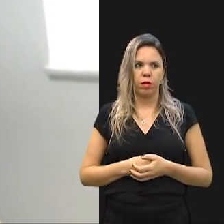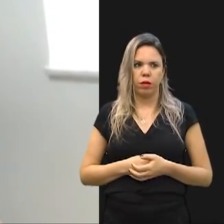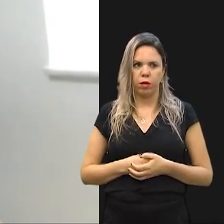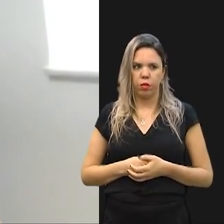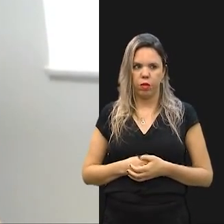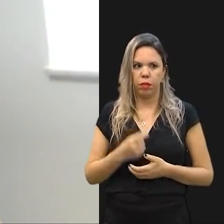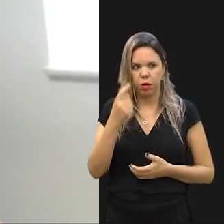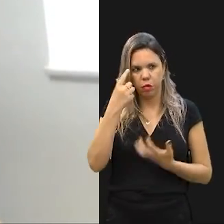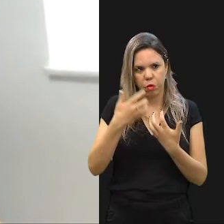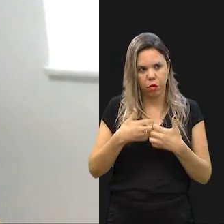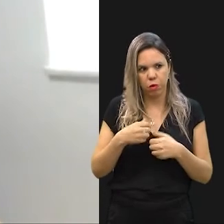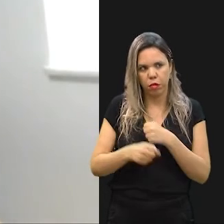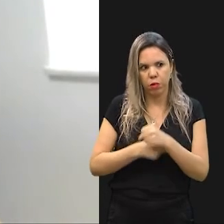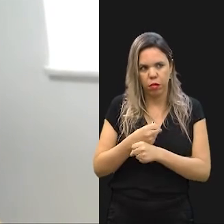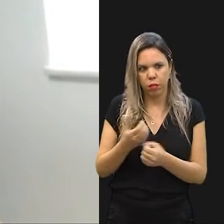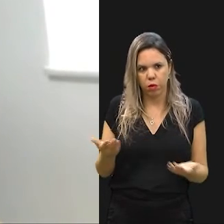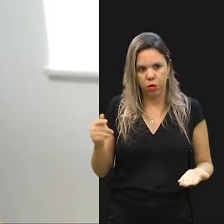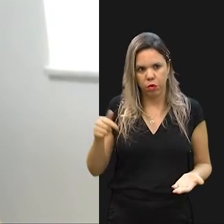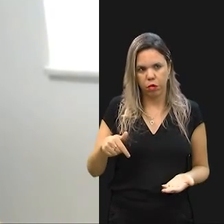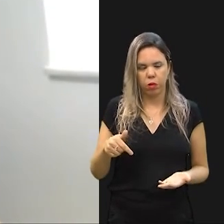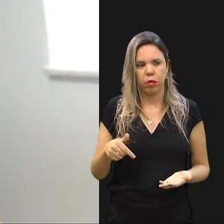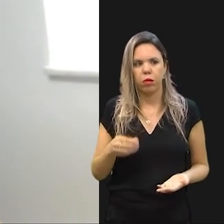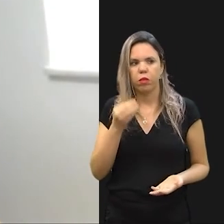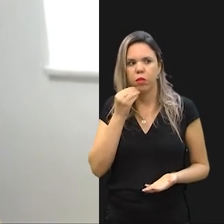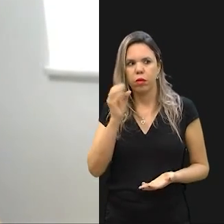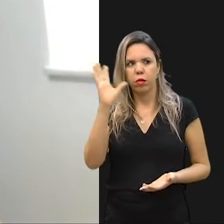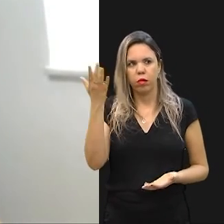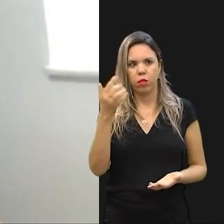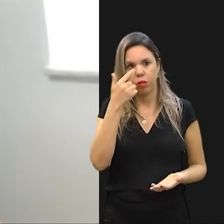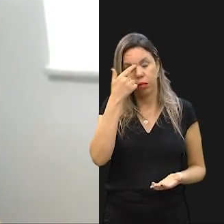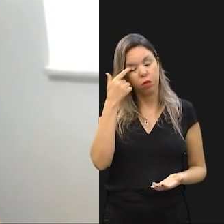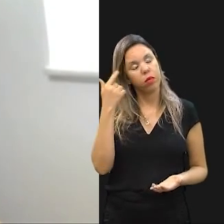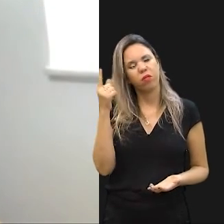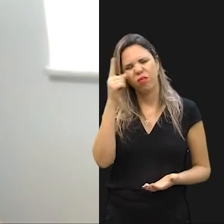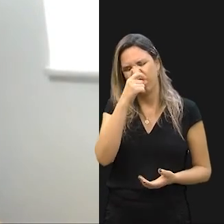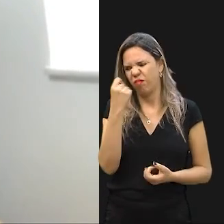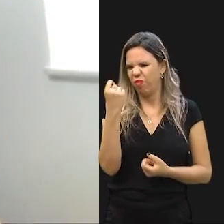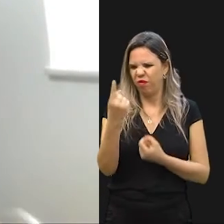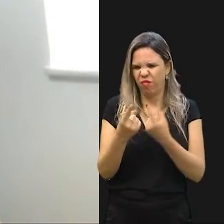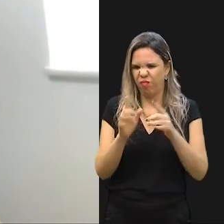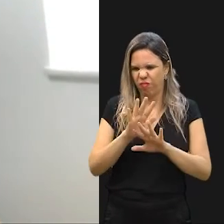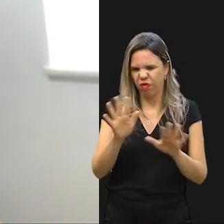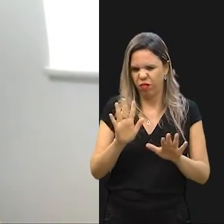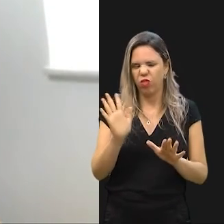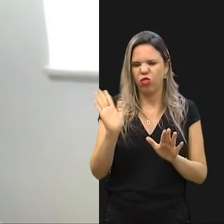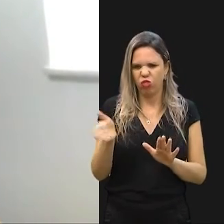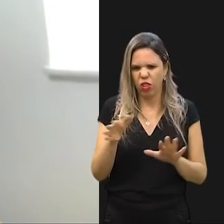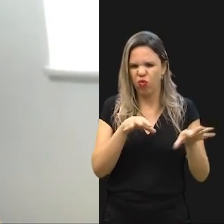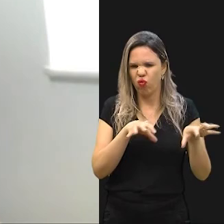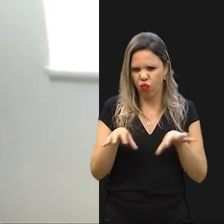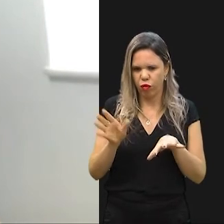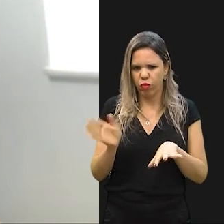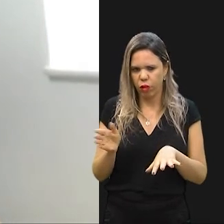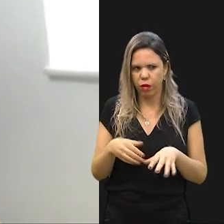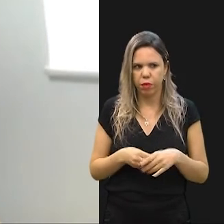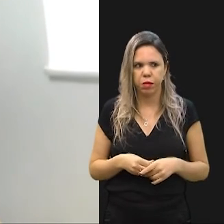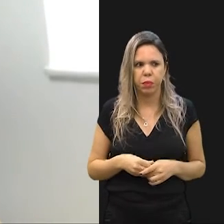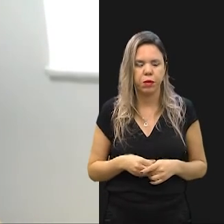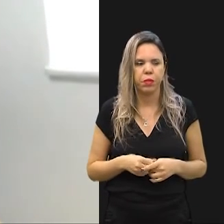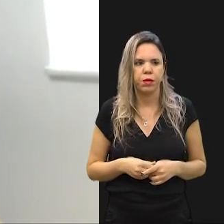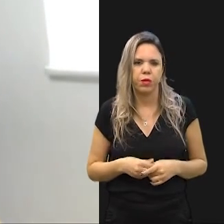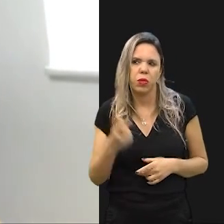Pensando assim, nesse ano, as chances de acontecer são mais difíceis, né? A gente já está recebendo chuvas, a não ser talvez em